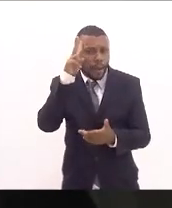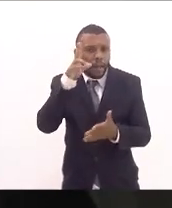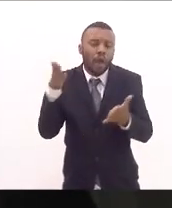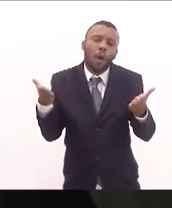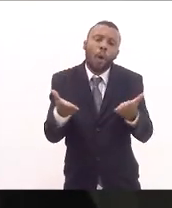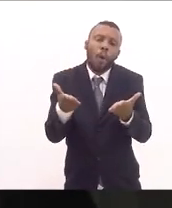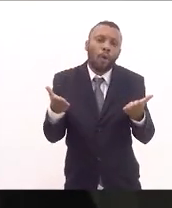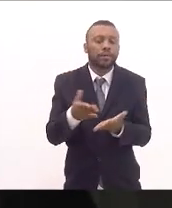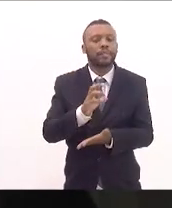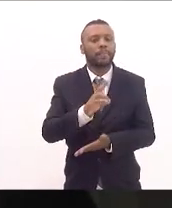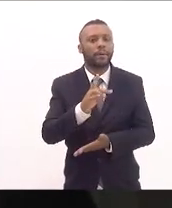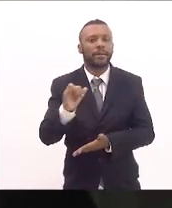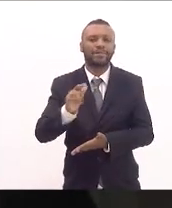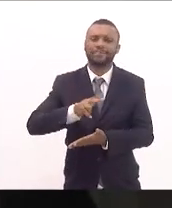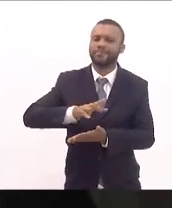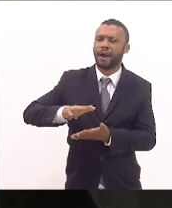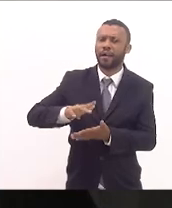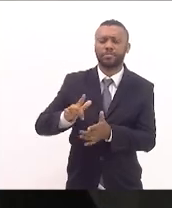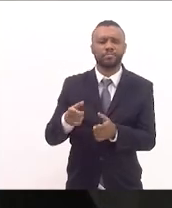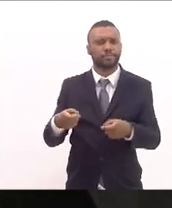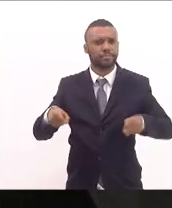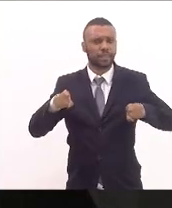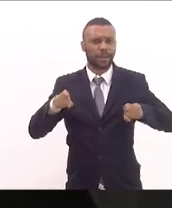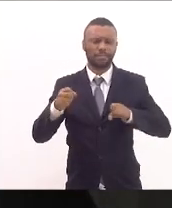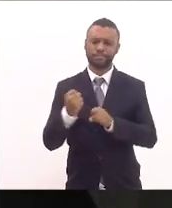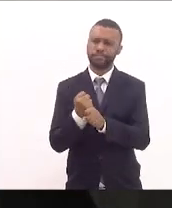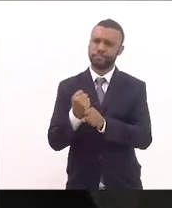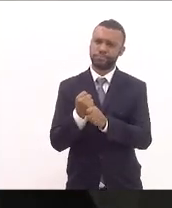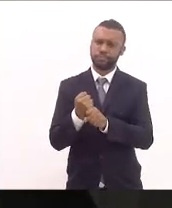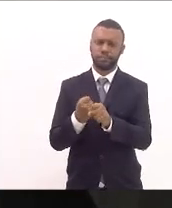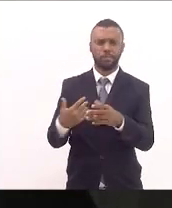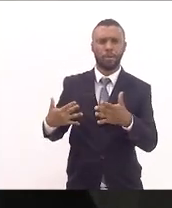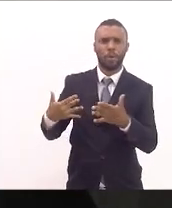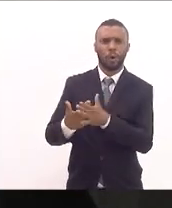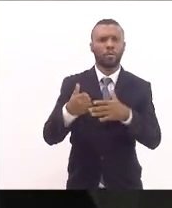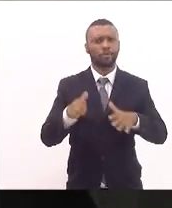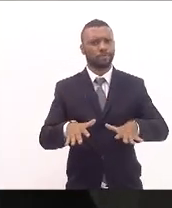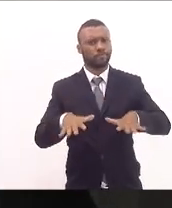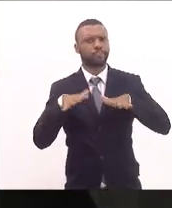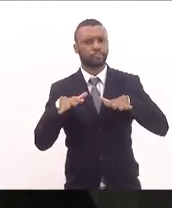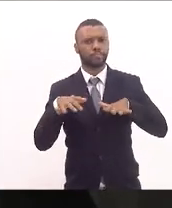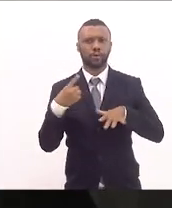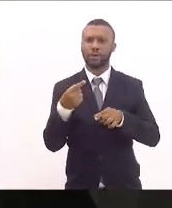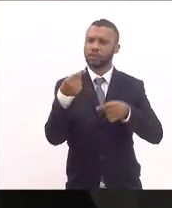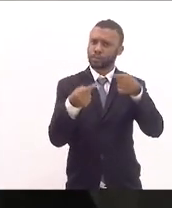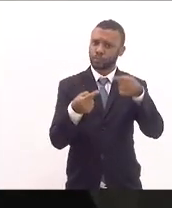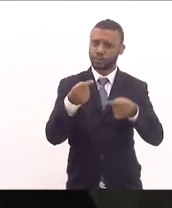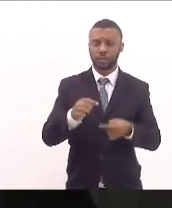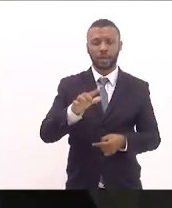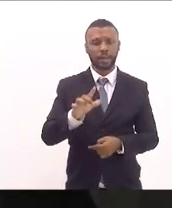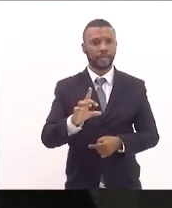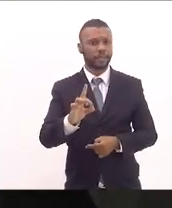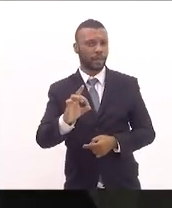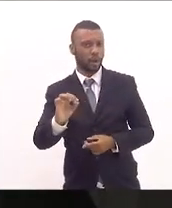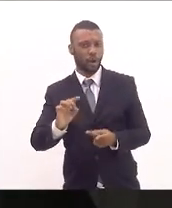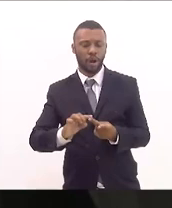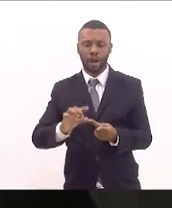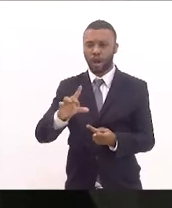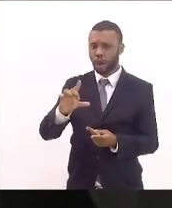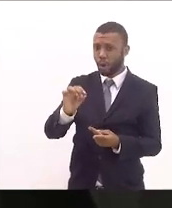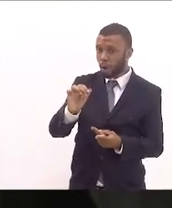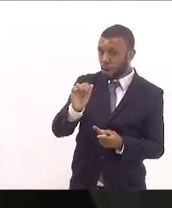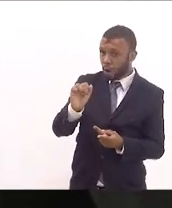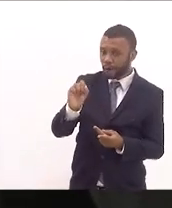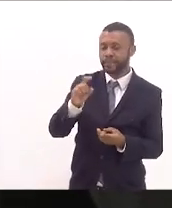CPI como eu posso mandatos anos aqui na Assembleia para a gente discutir aí de ó pra gente discutir Alô